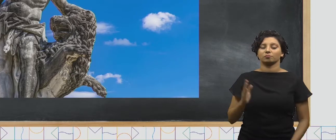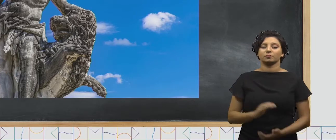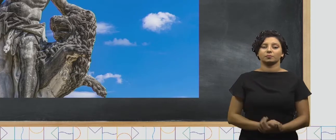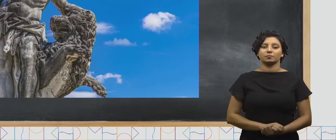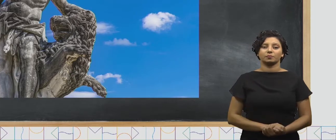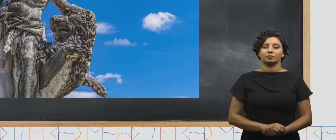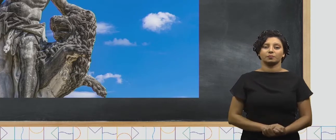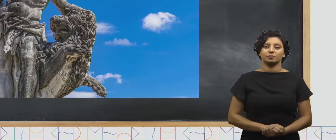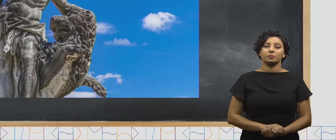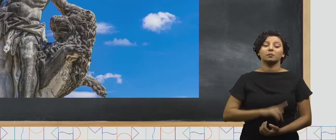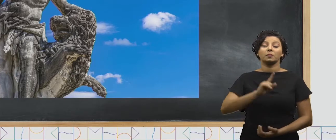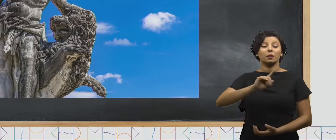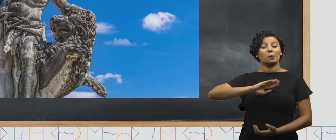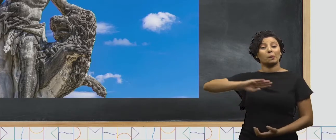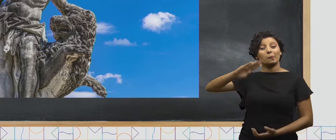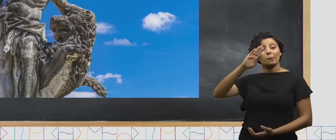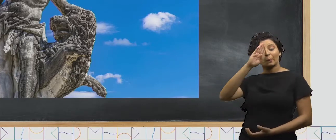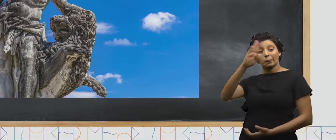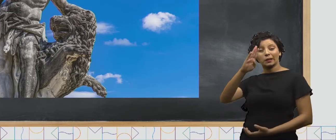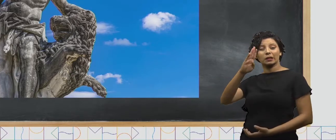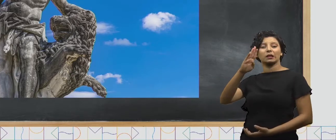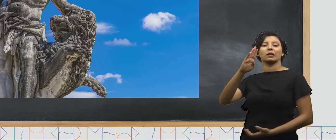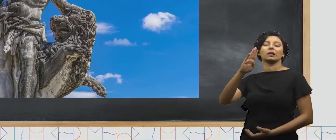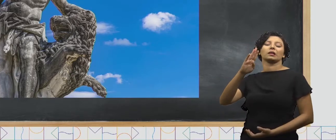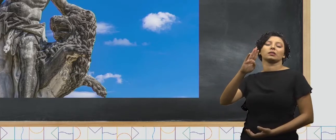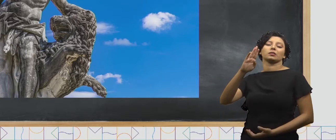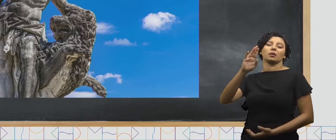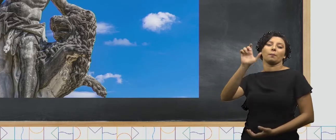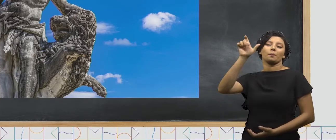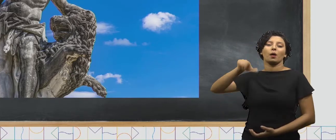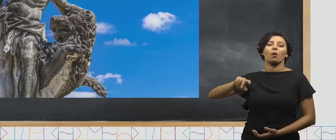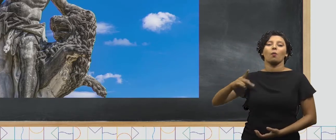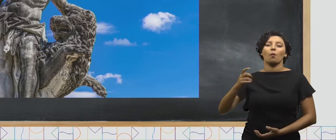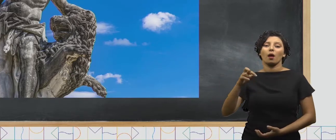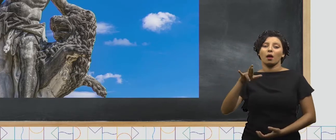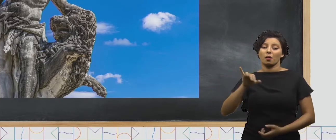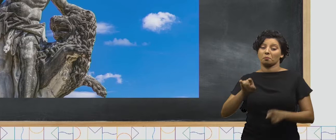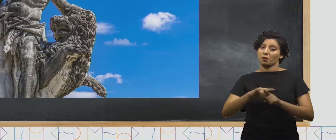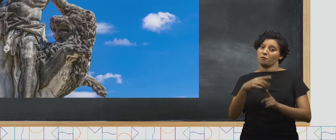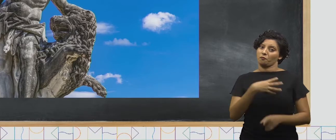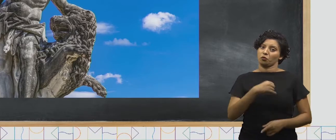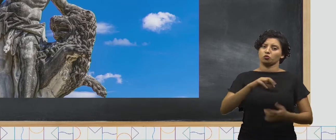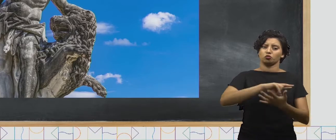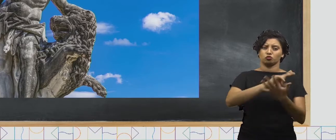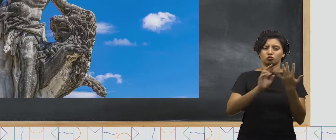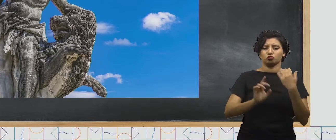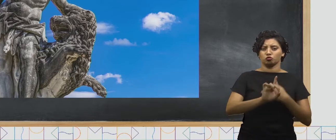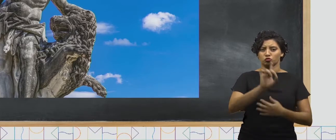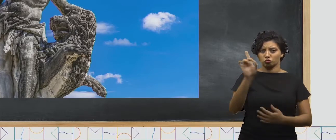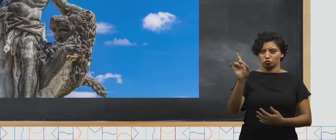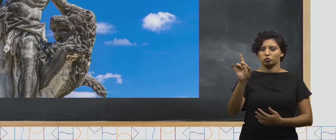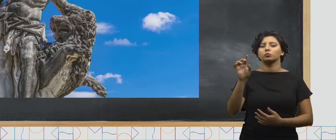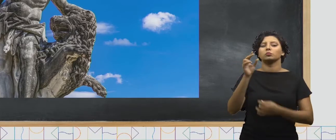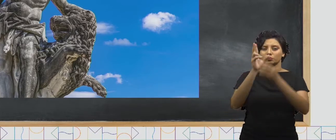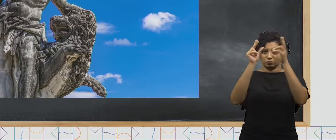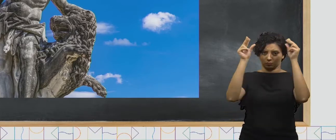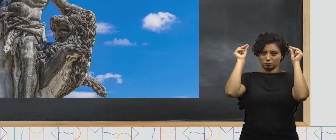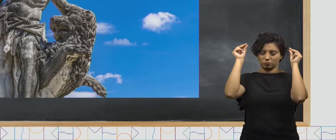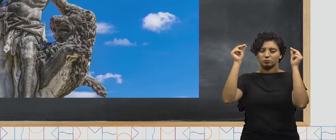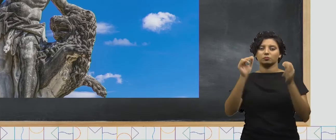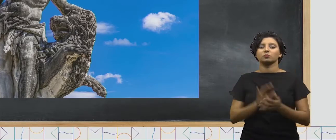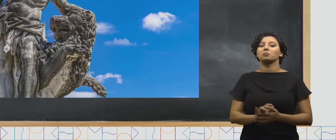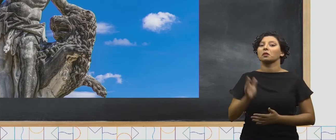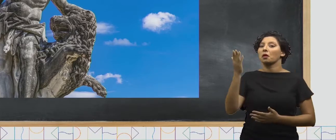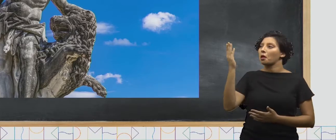ou Heracles, é um dos mais notáveis heróis e semideuses da mitologia grego-romana.